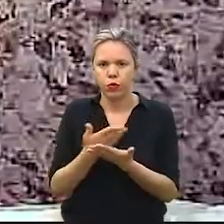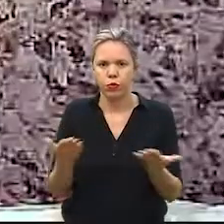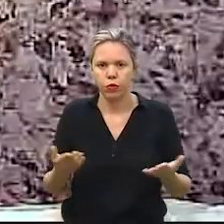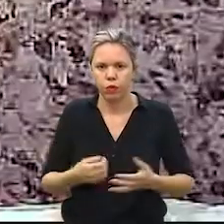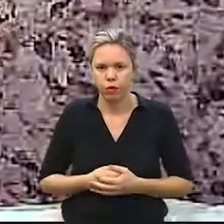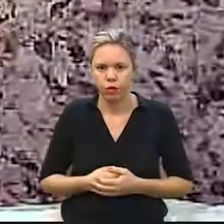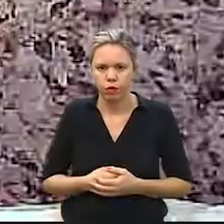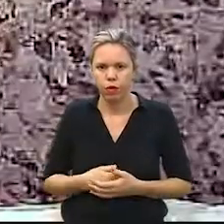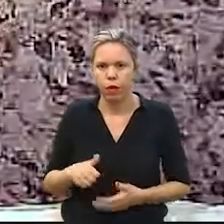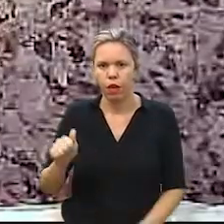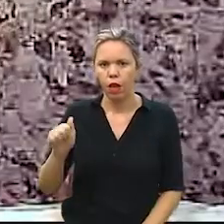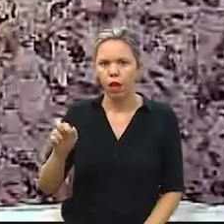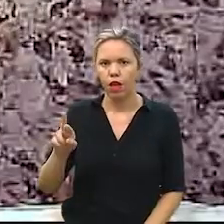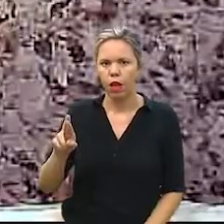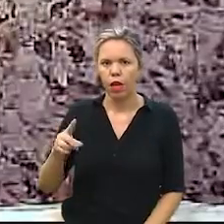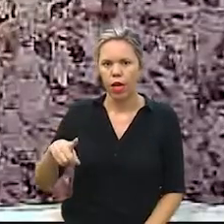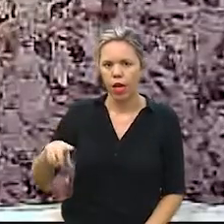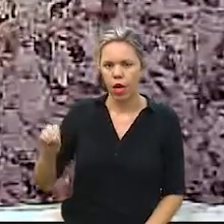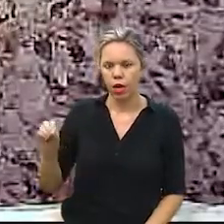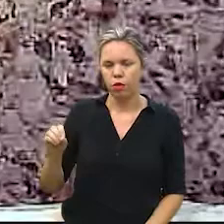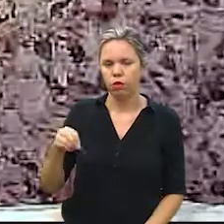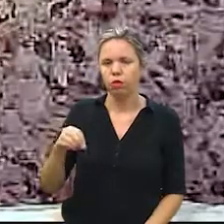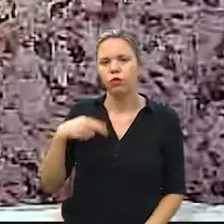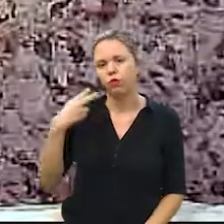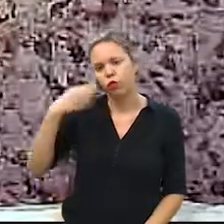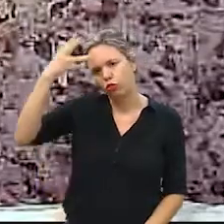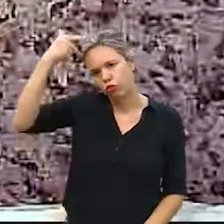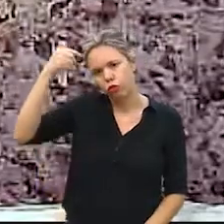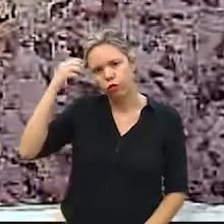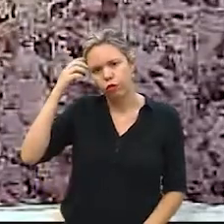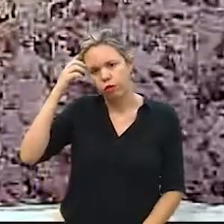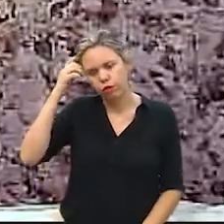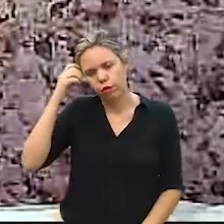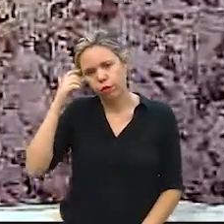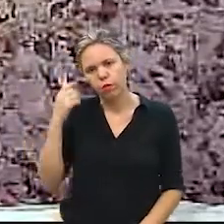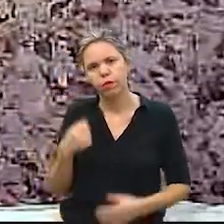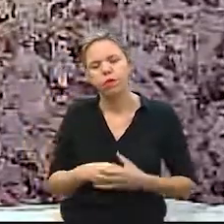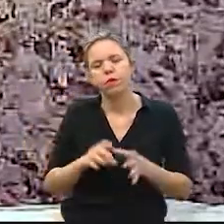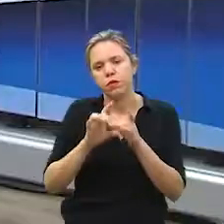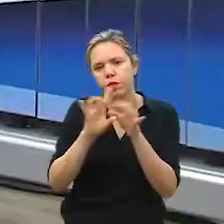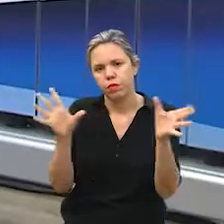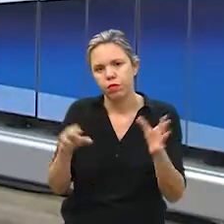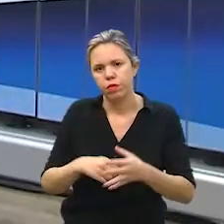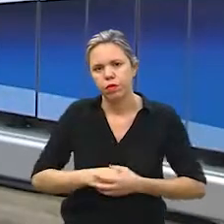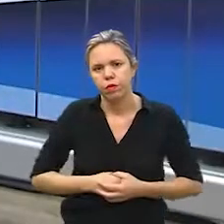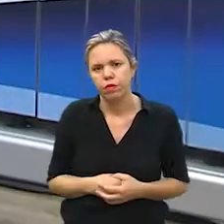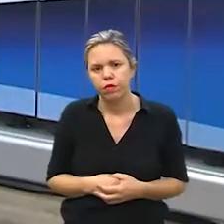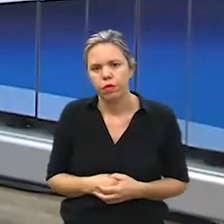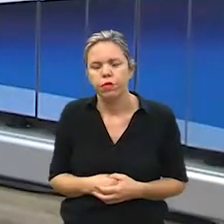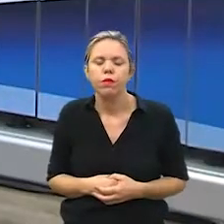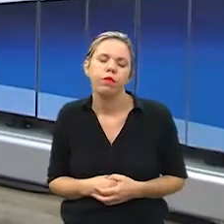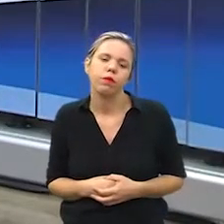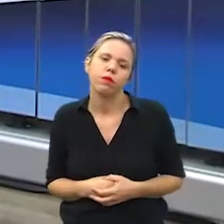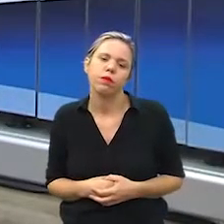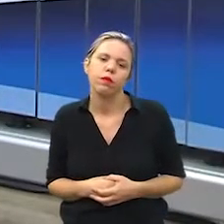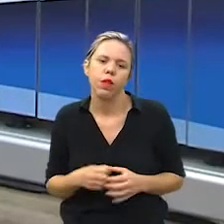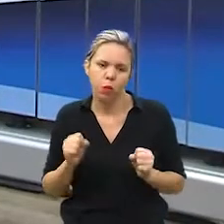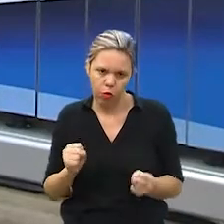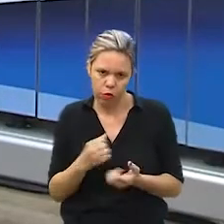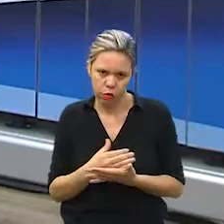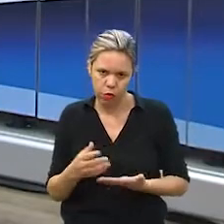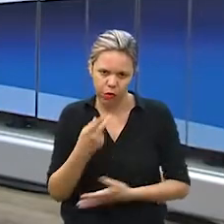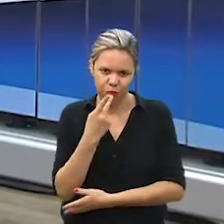vereadores Arnaldo Salvetti e Rodrigo da Farmadic. Estou à sua disposição. Queria que você, posso começar a